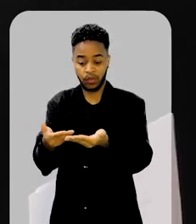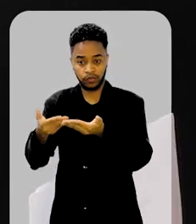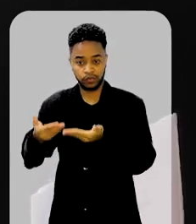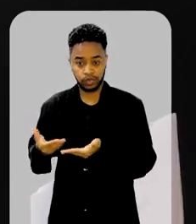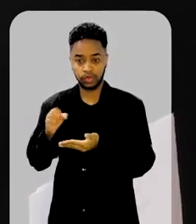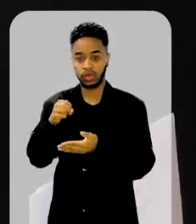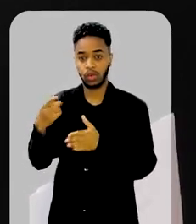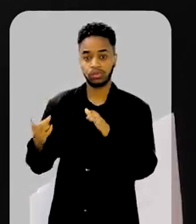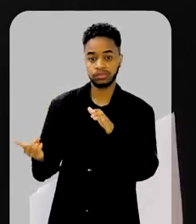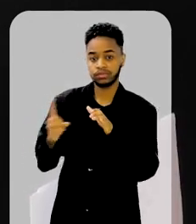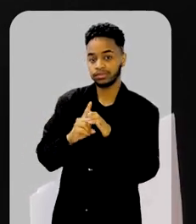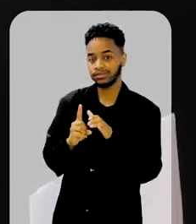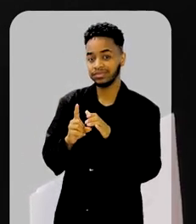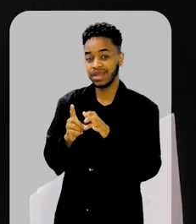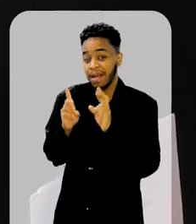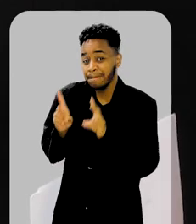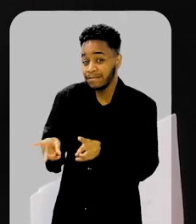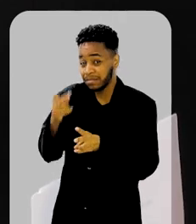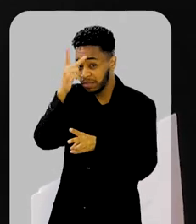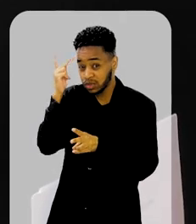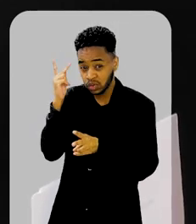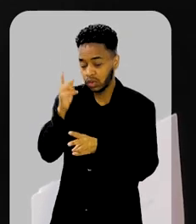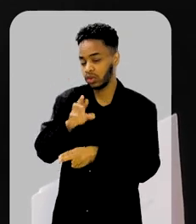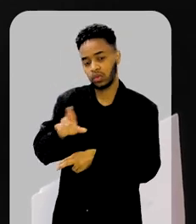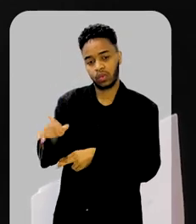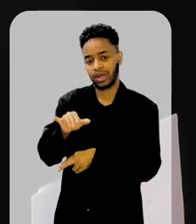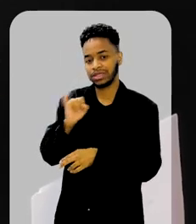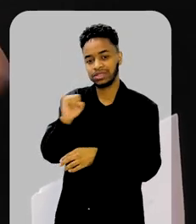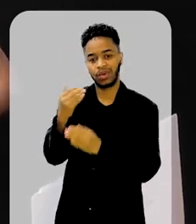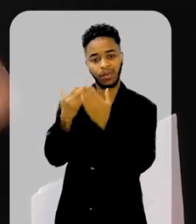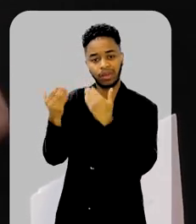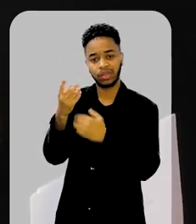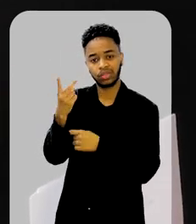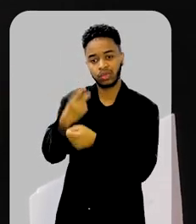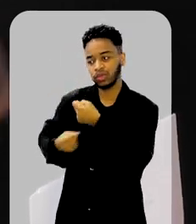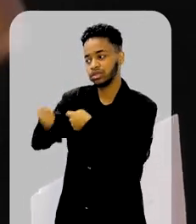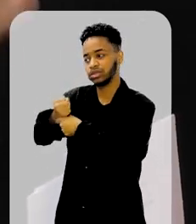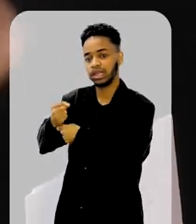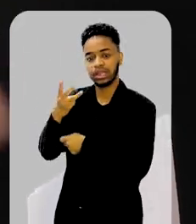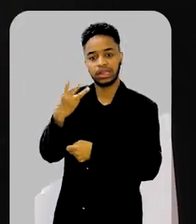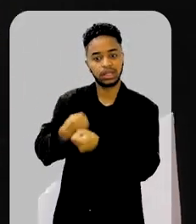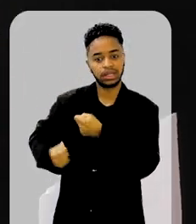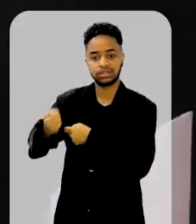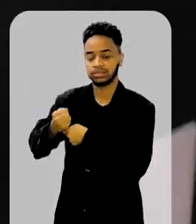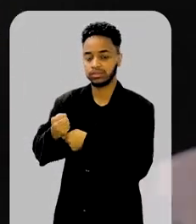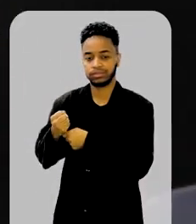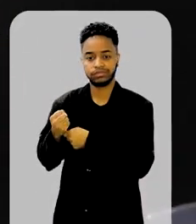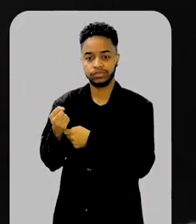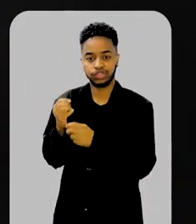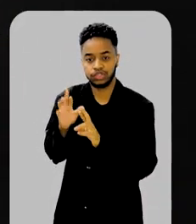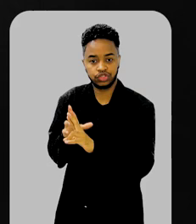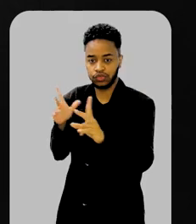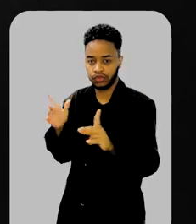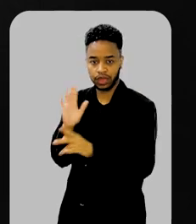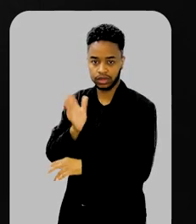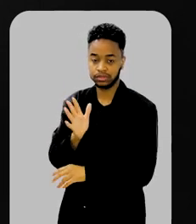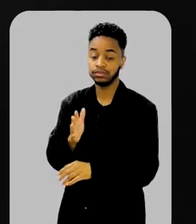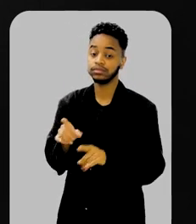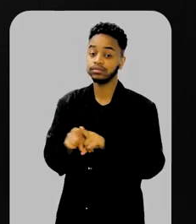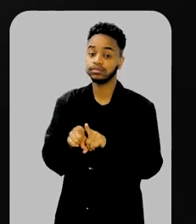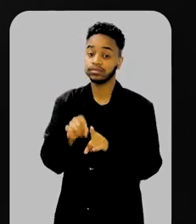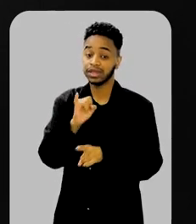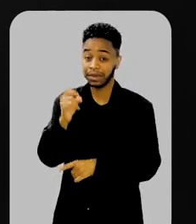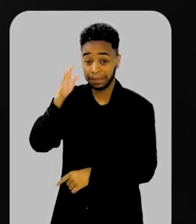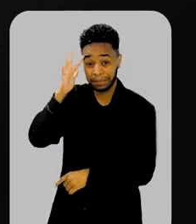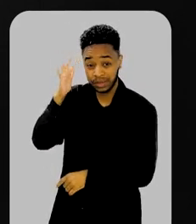um convidado um componente ela não é mais a mesma pessoa que entrou 2 anos atrás ou 3 anos então você já muda aí e quando você